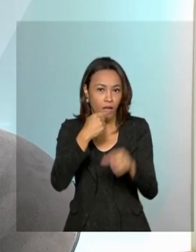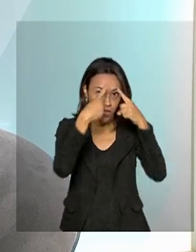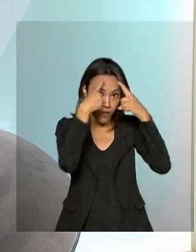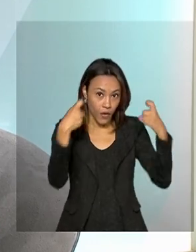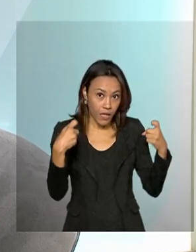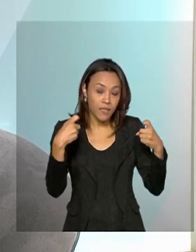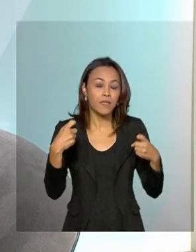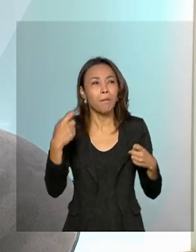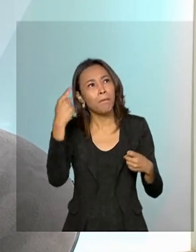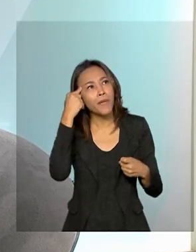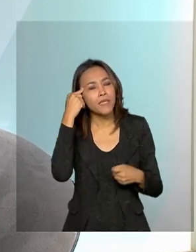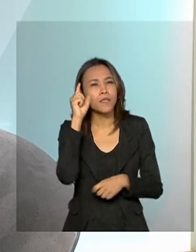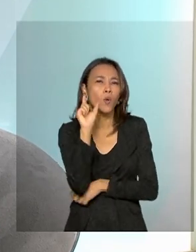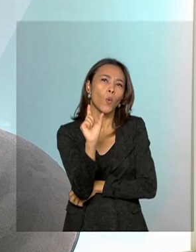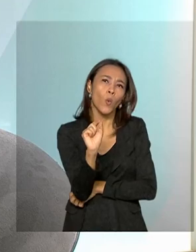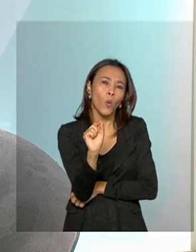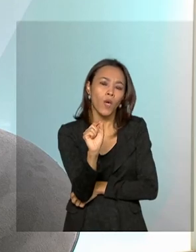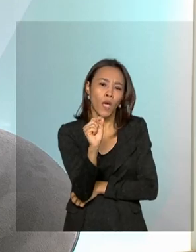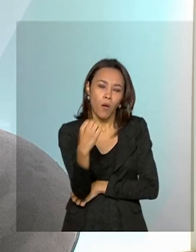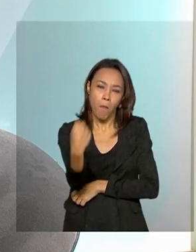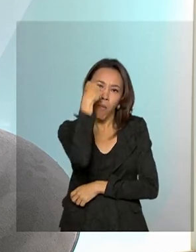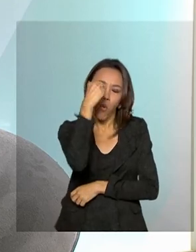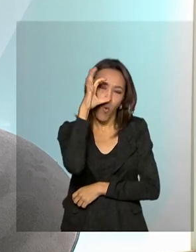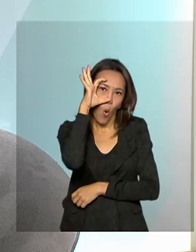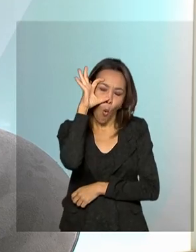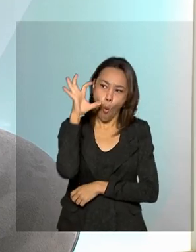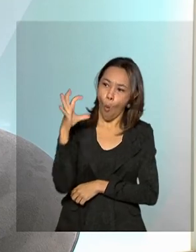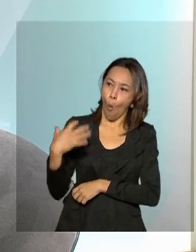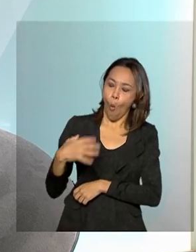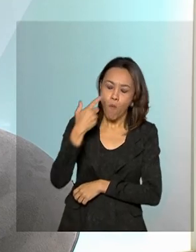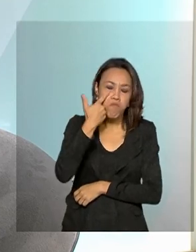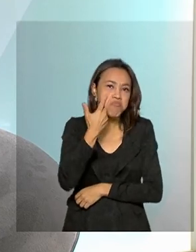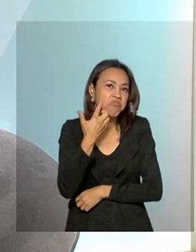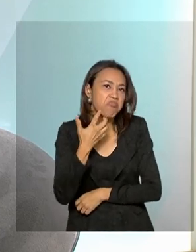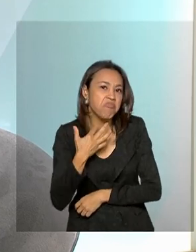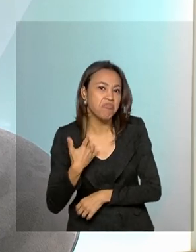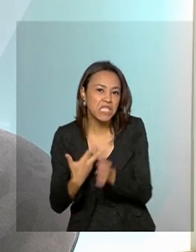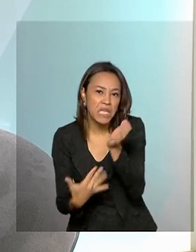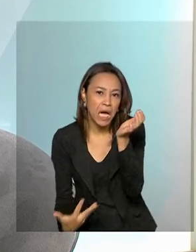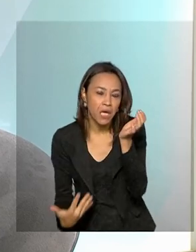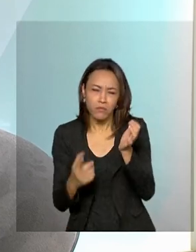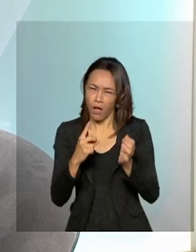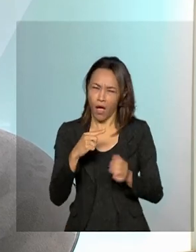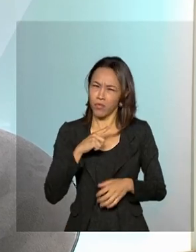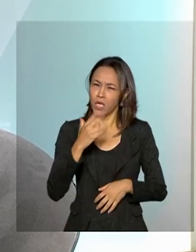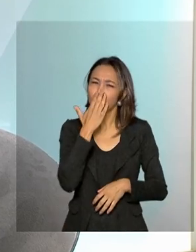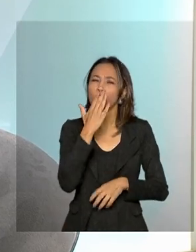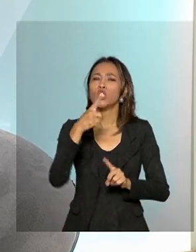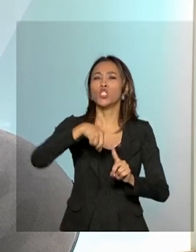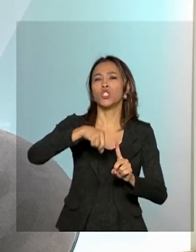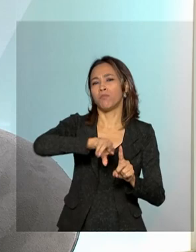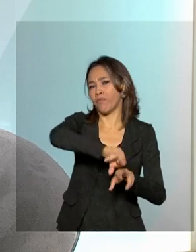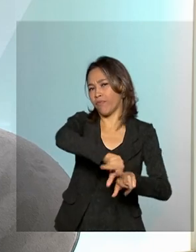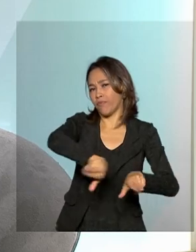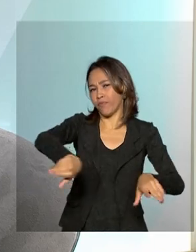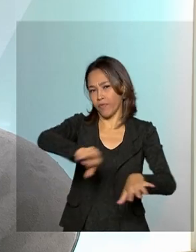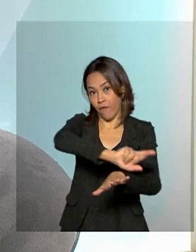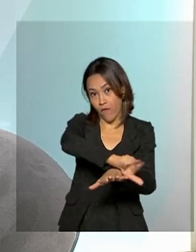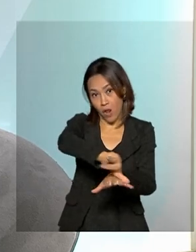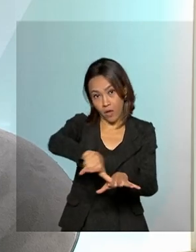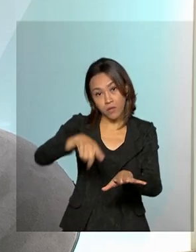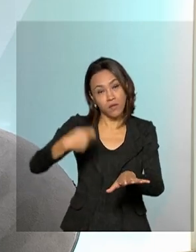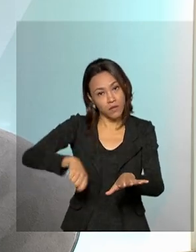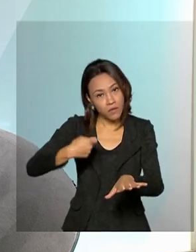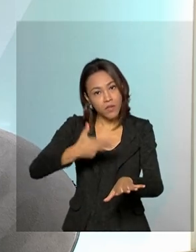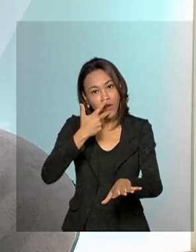violência, geralmente a pessoa pensa no olho roxo, no rosto sangrando. Mas nós temos outros tipos de violências e a gente precisa